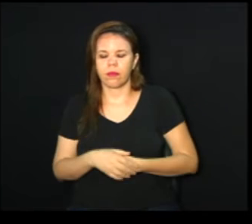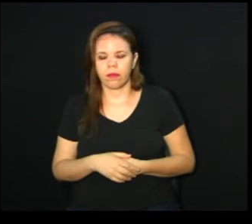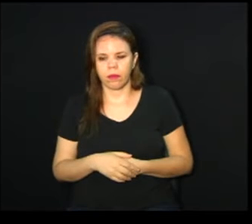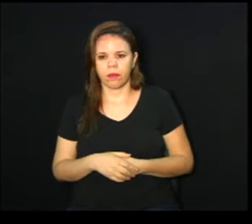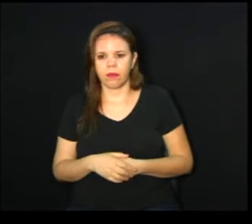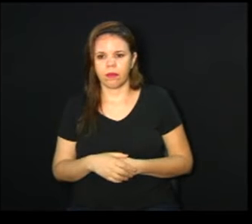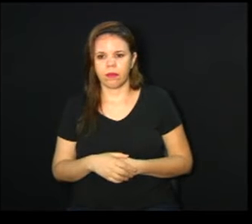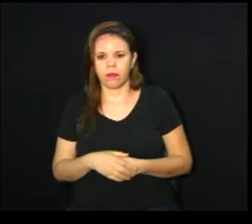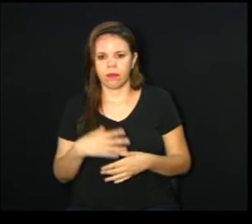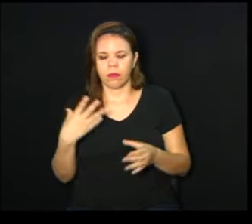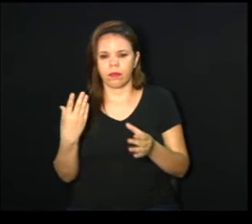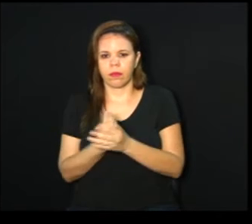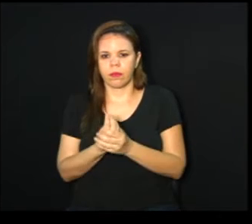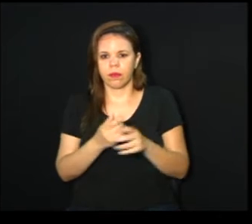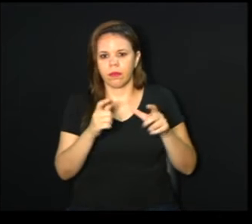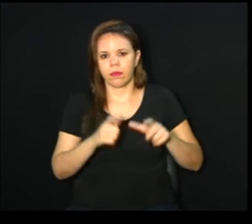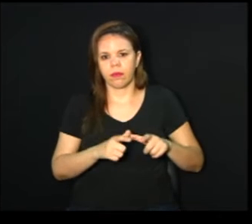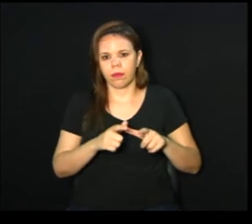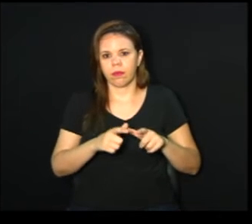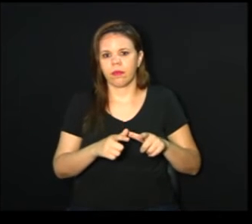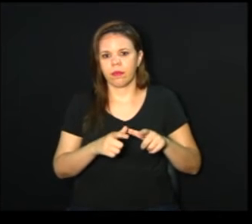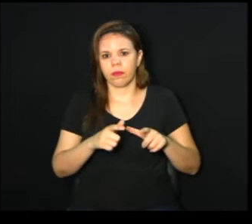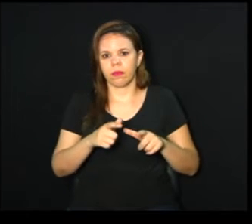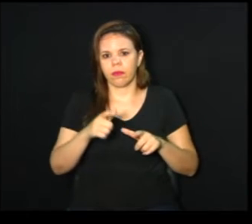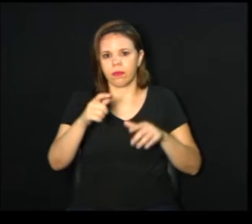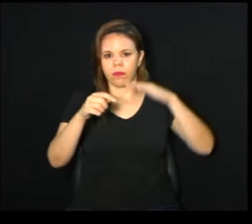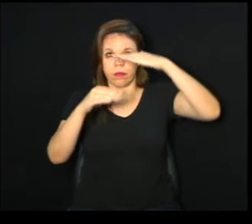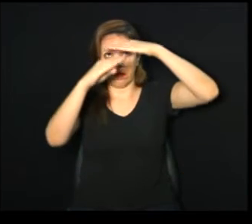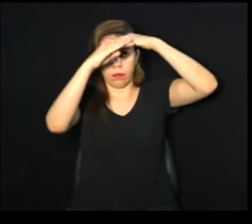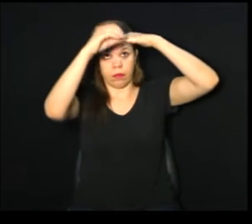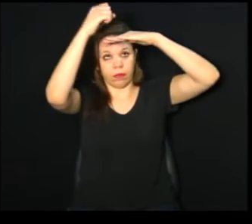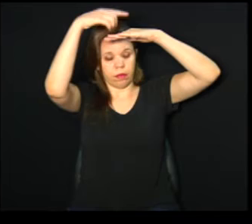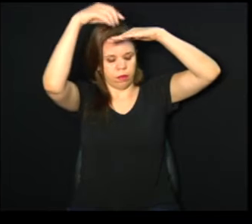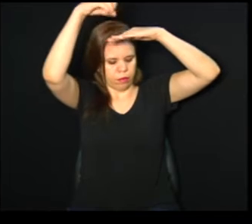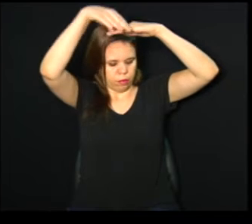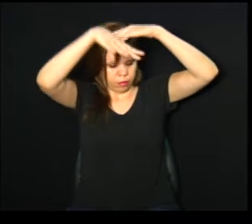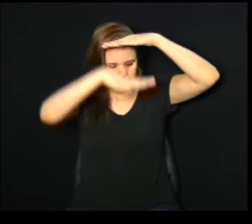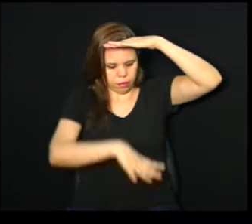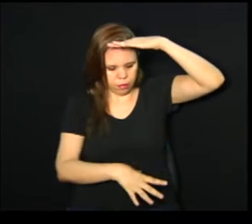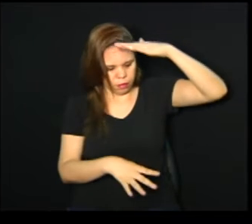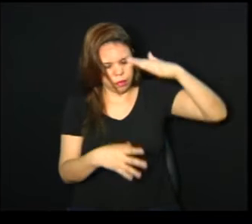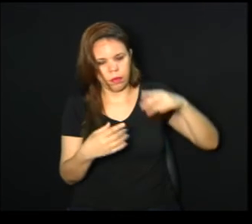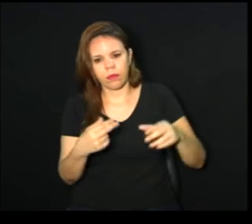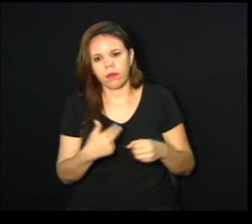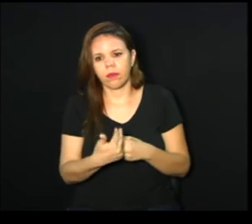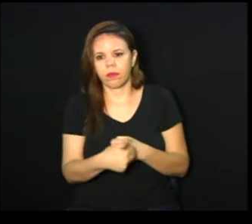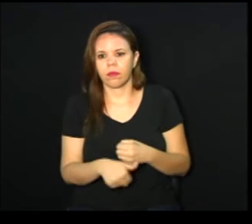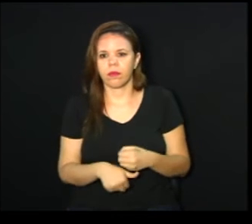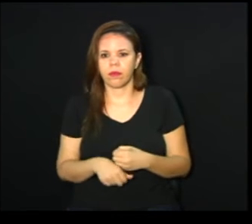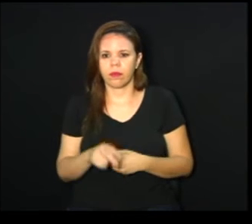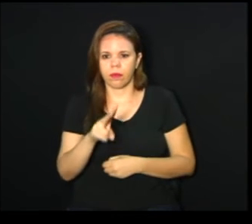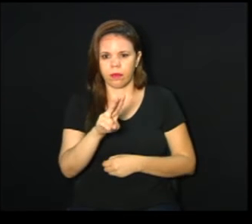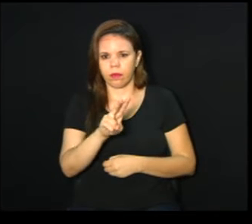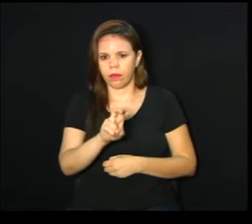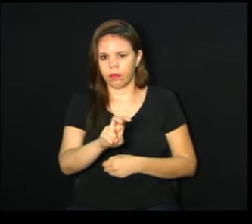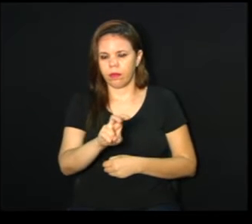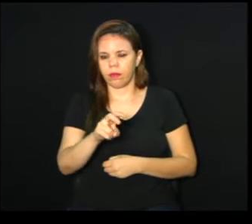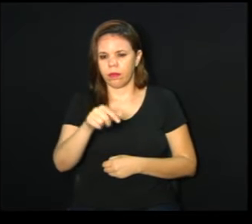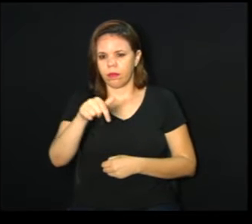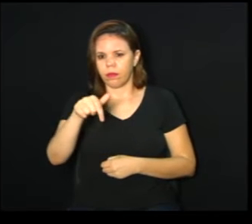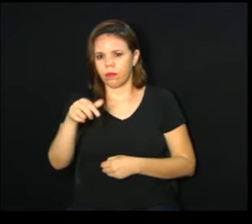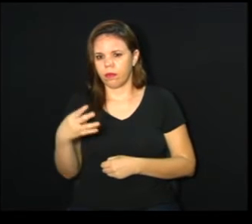também instalamos uma usina solar de 534 kW na Unicamp, cerca de metade do tamanho da usina de